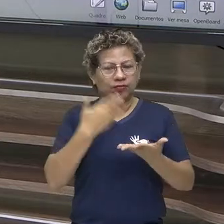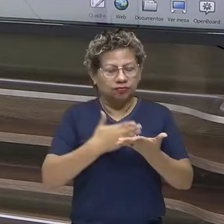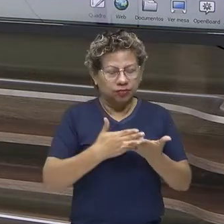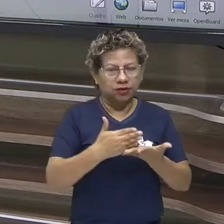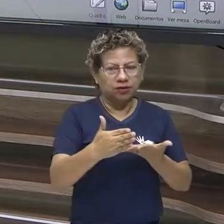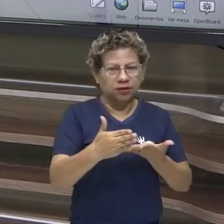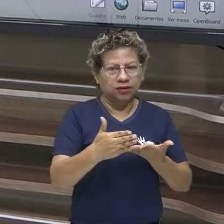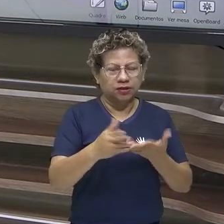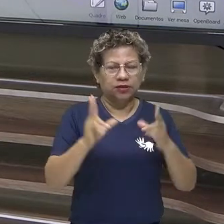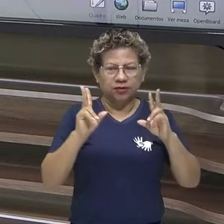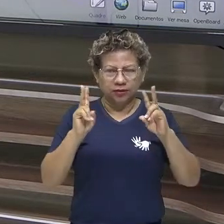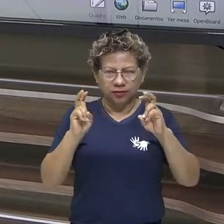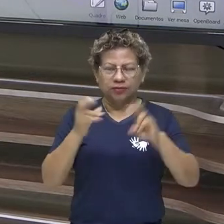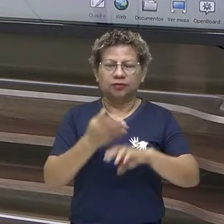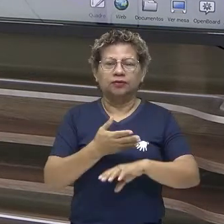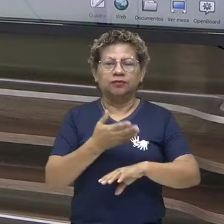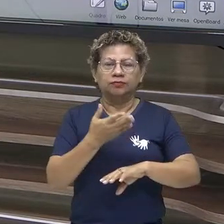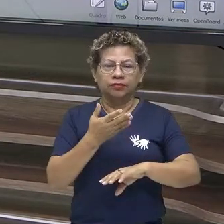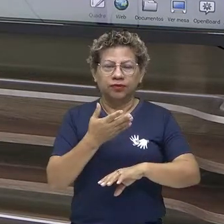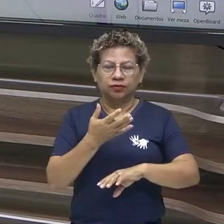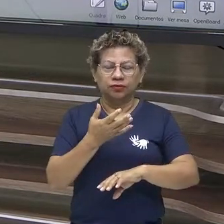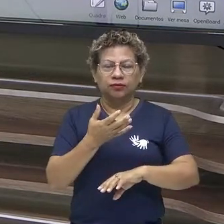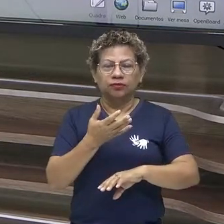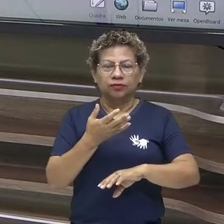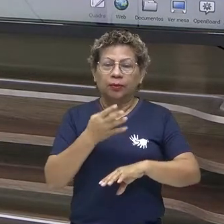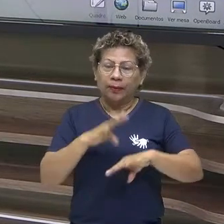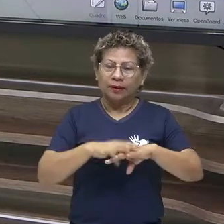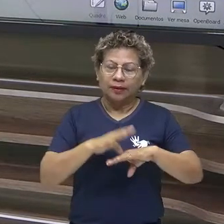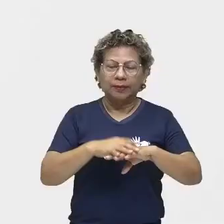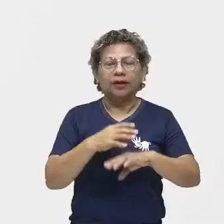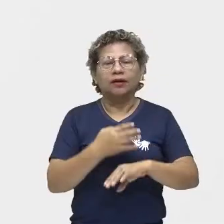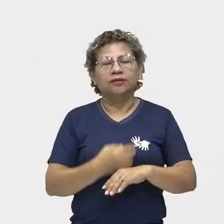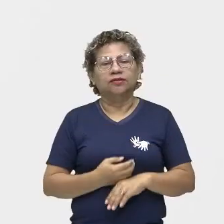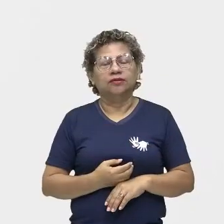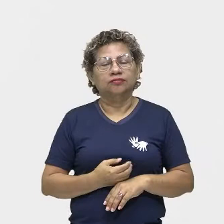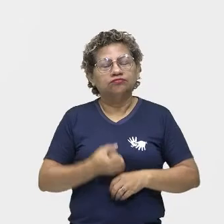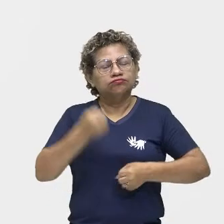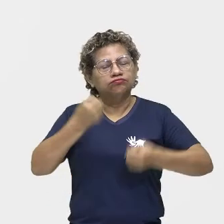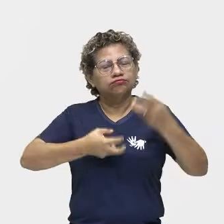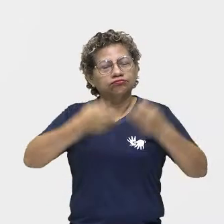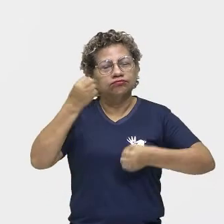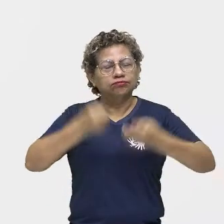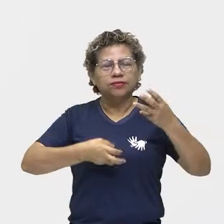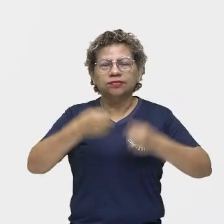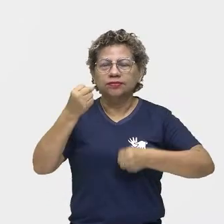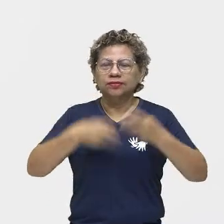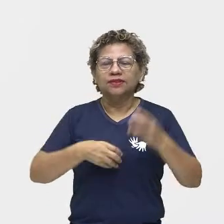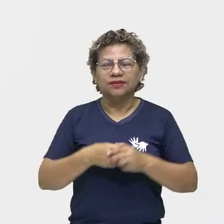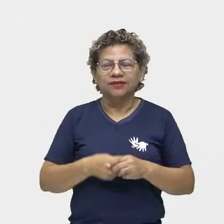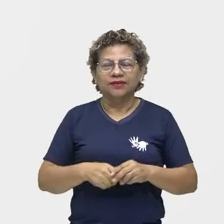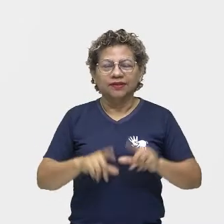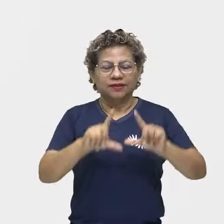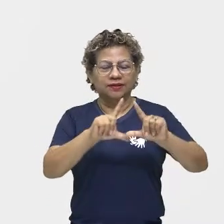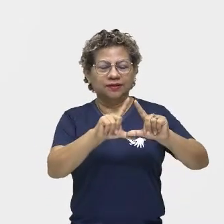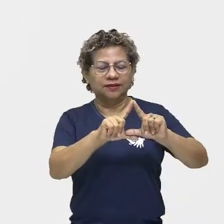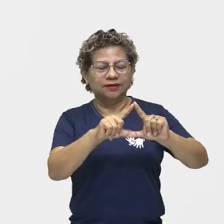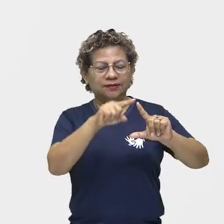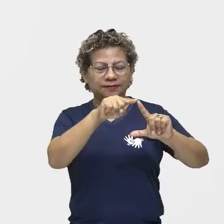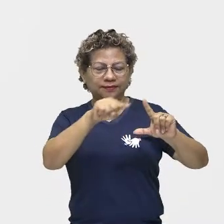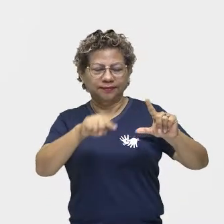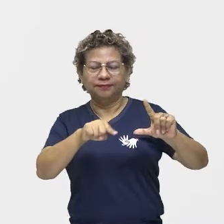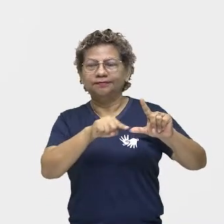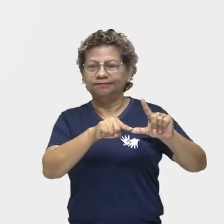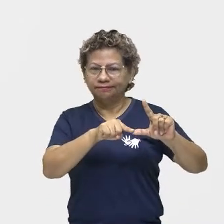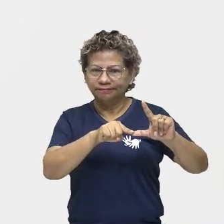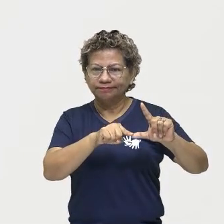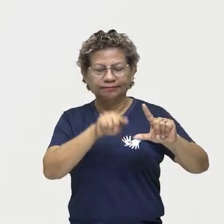conteúdo de matemática que aborda o assunto de triângulos. Então, pontos